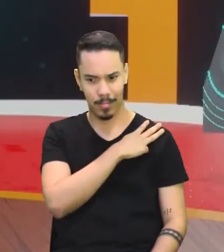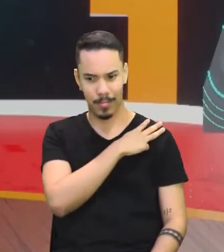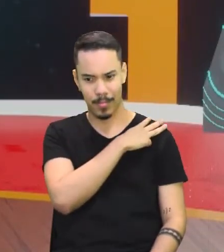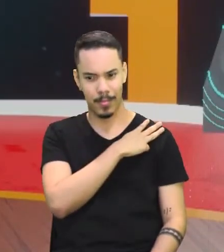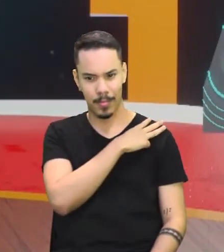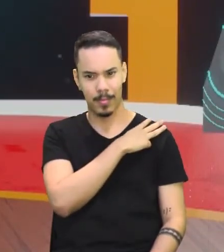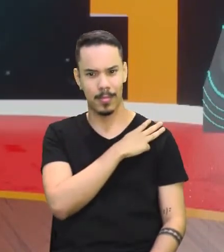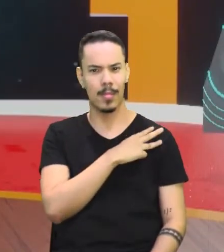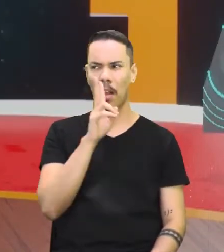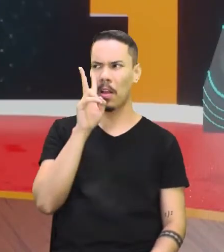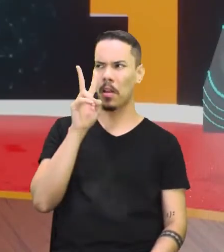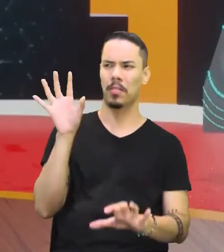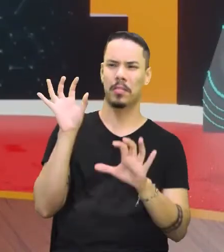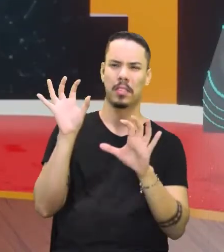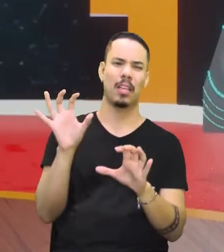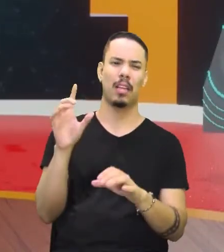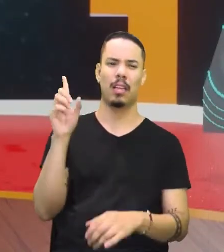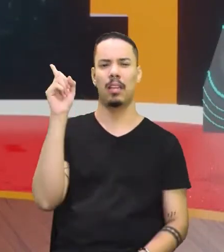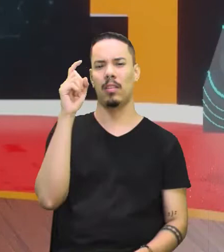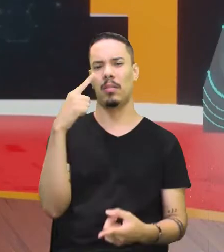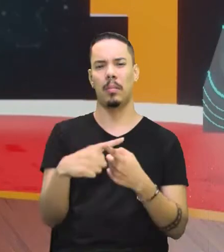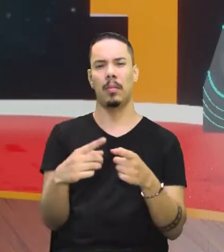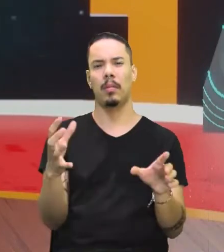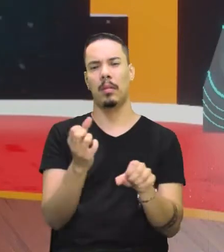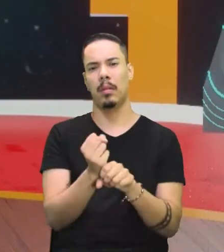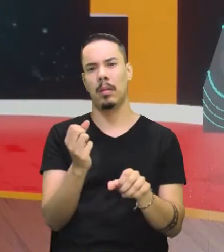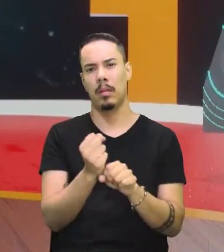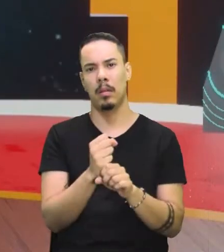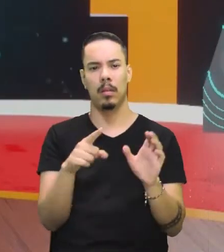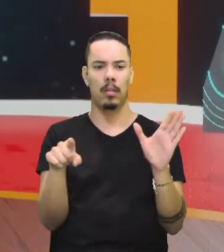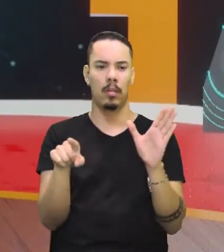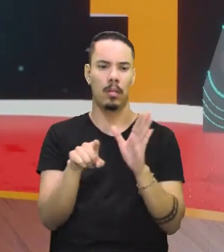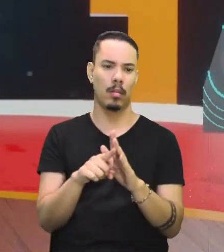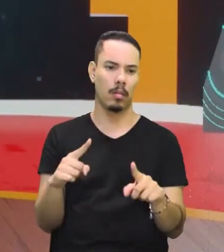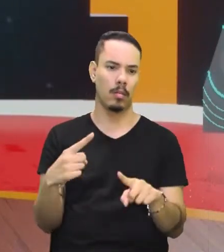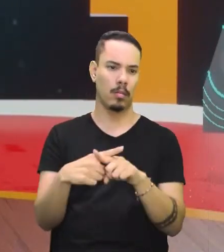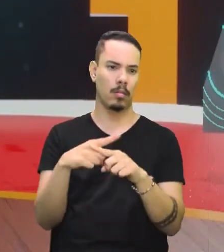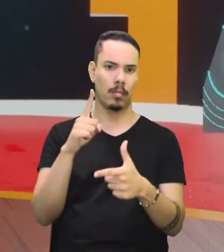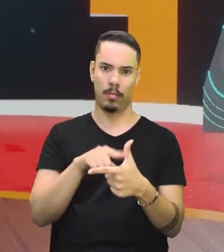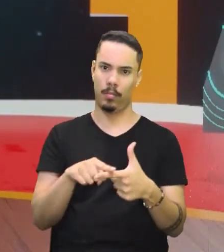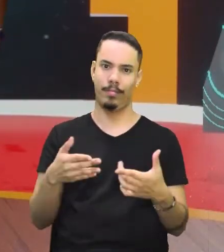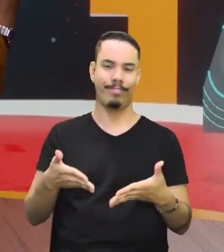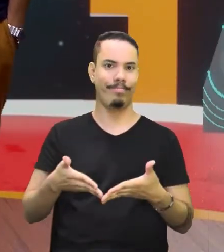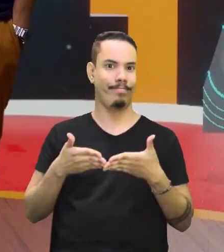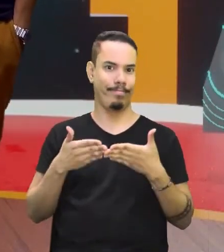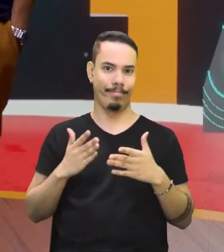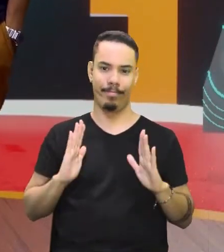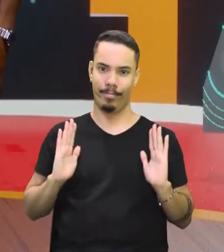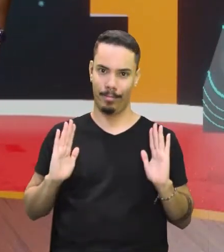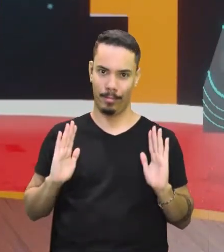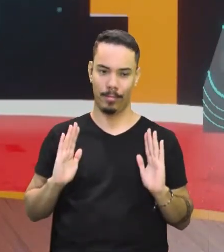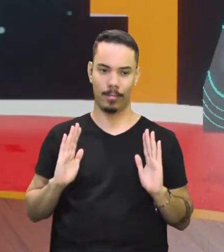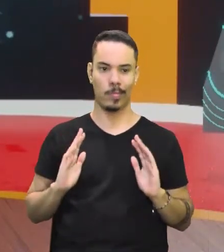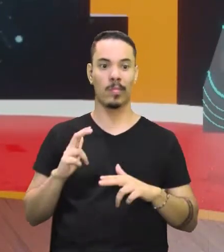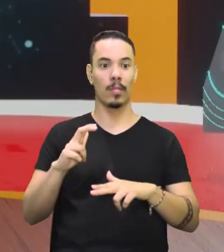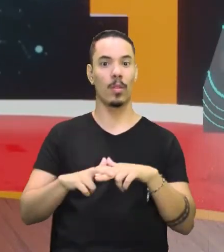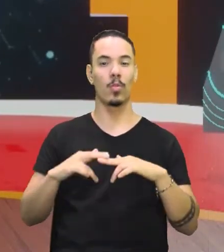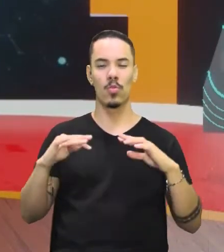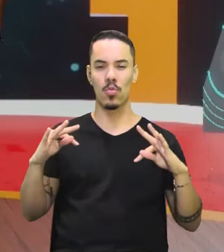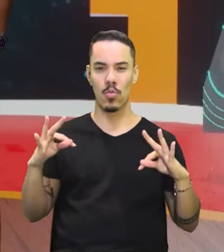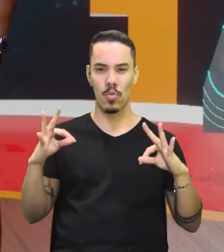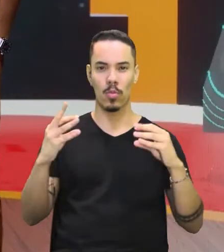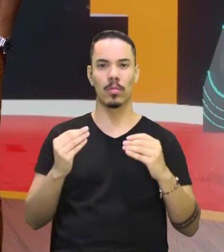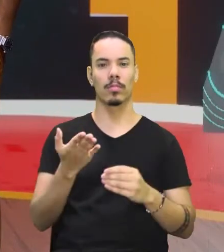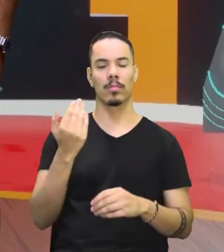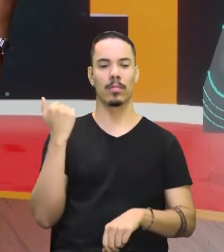prático e fala assim, é ruim porque tem que fazer continha, tem que... Aí fica ruim, né? Pois é. E aí, com tudo isso, a gente vai praticar